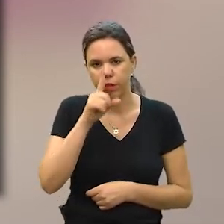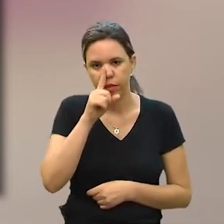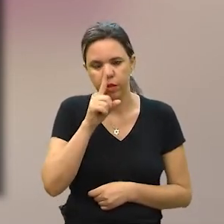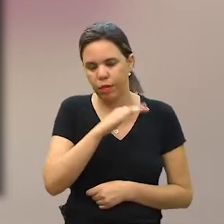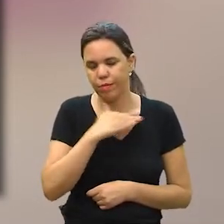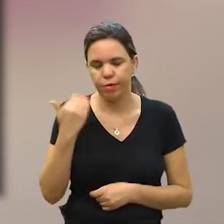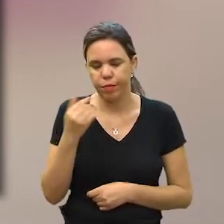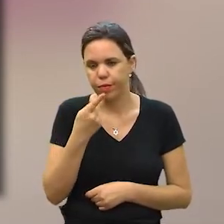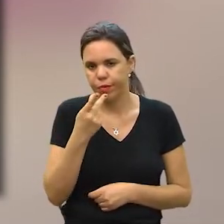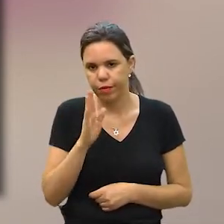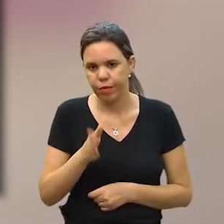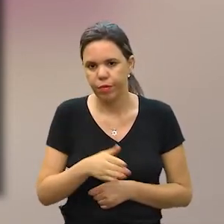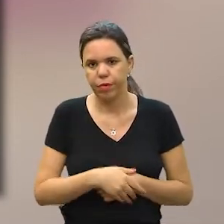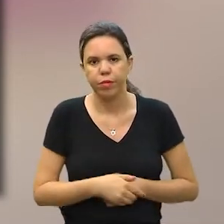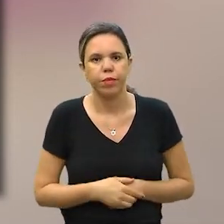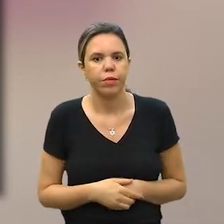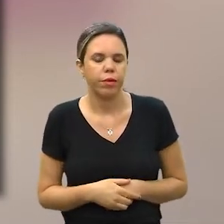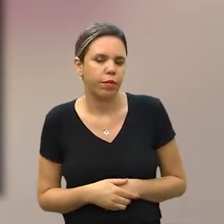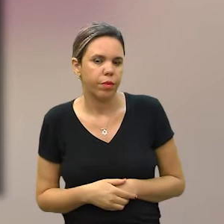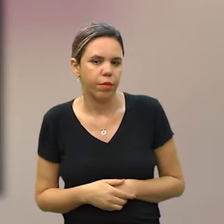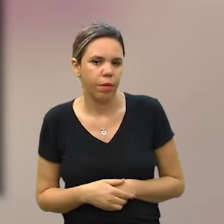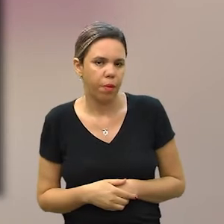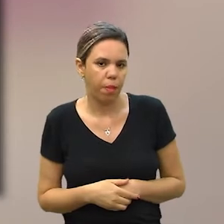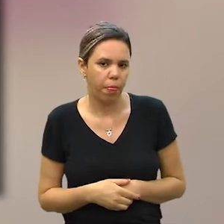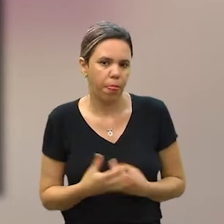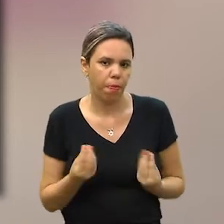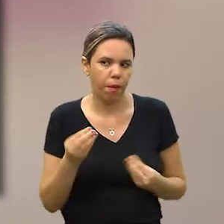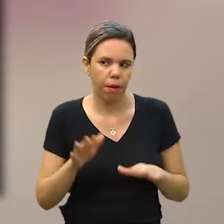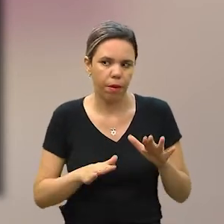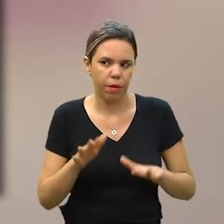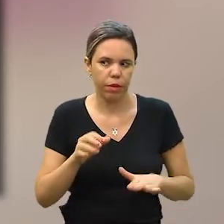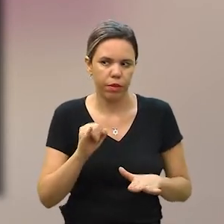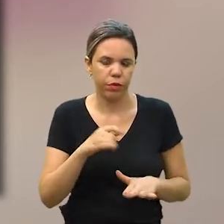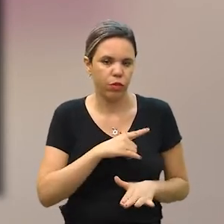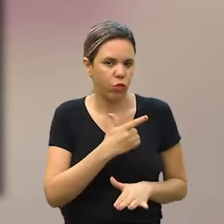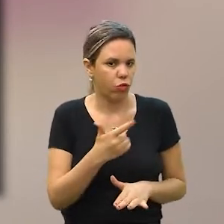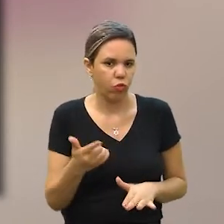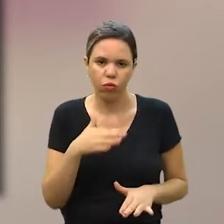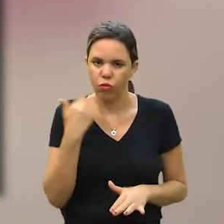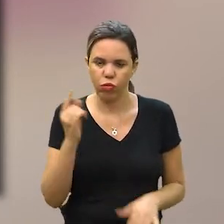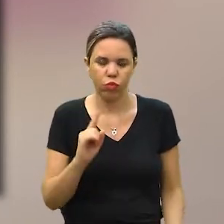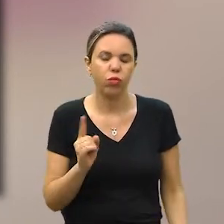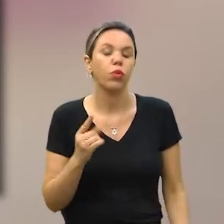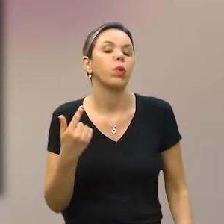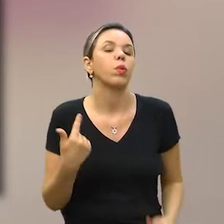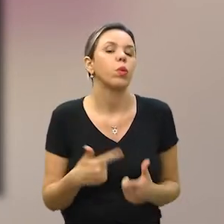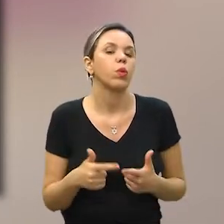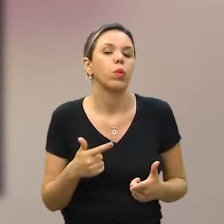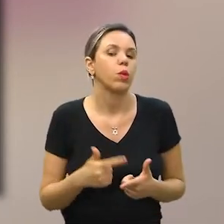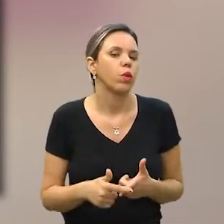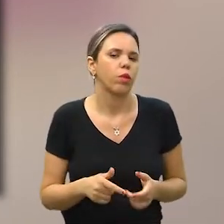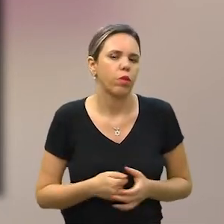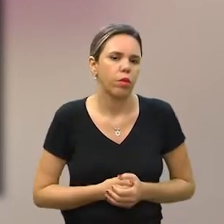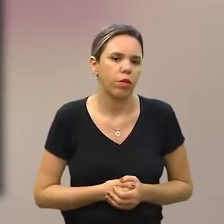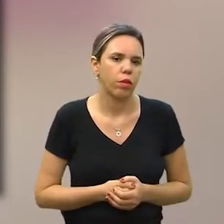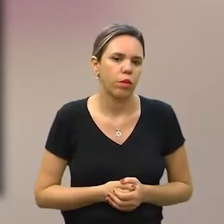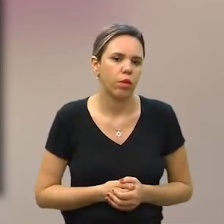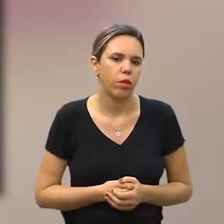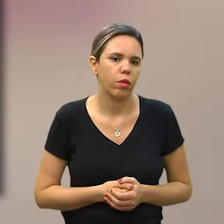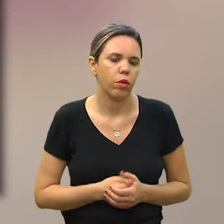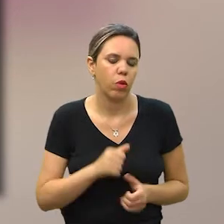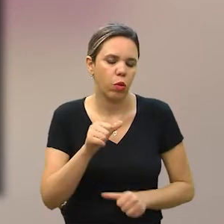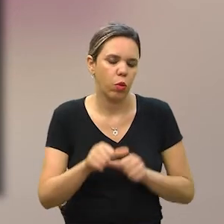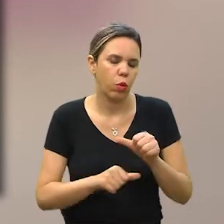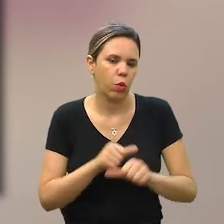de óbito, como a gente falou, não é? E muitas vezes, se você não morre, qual o problema? Pode levar a